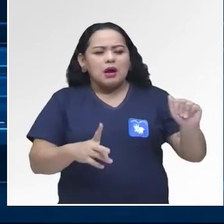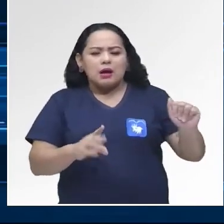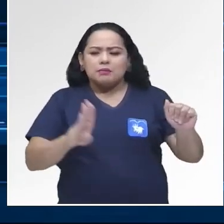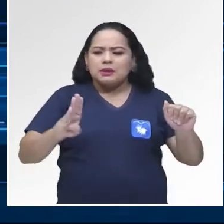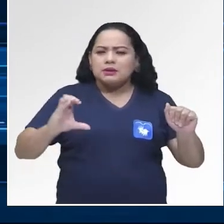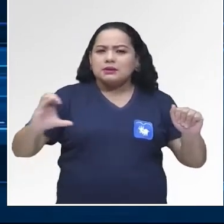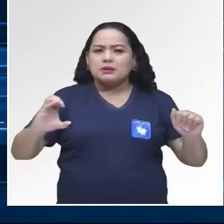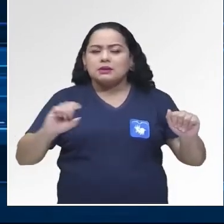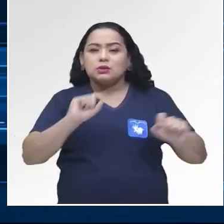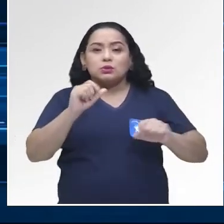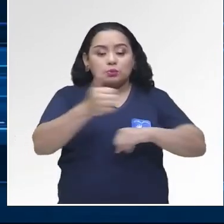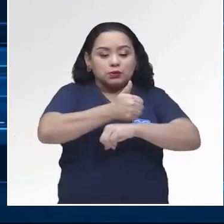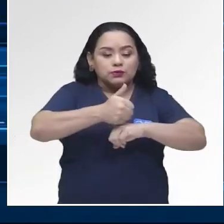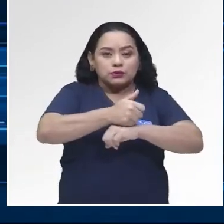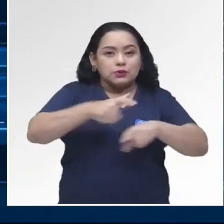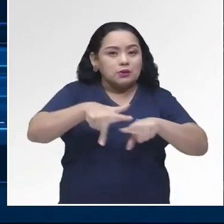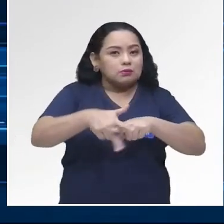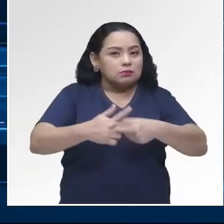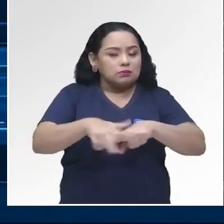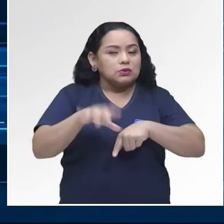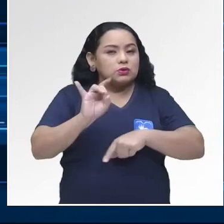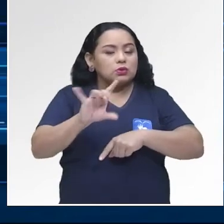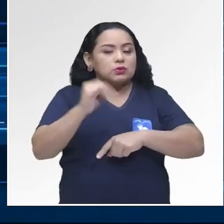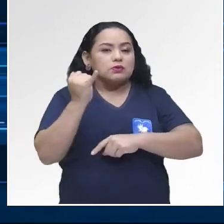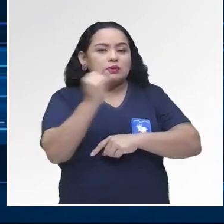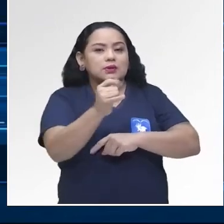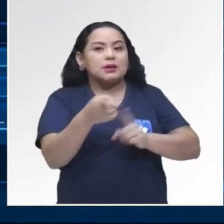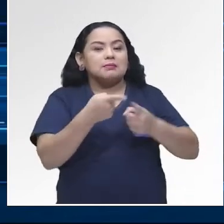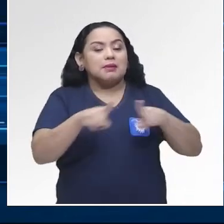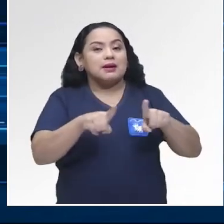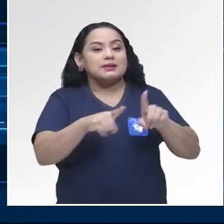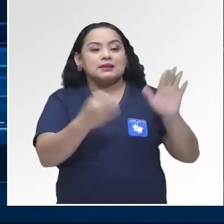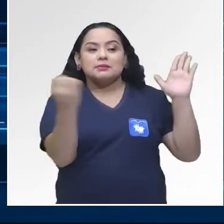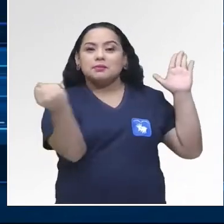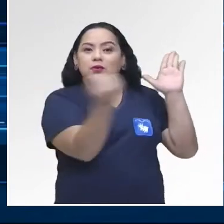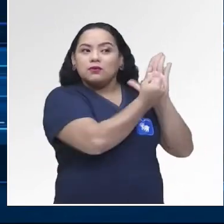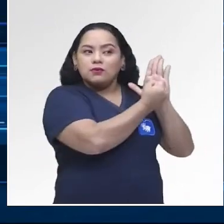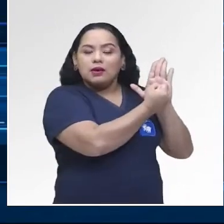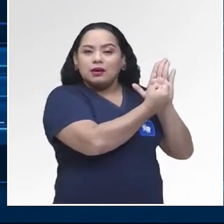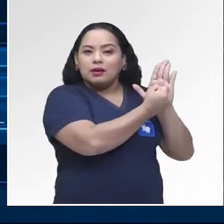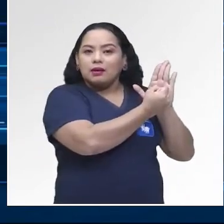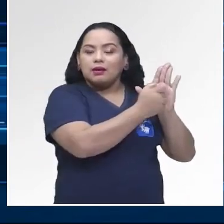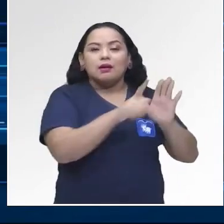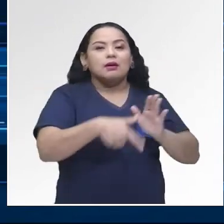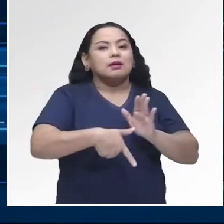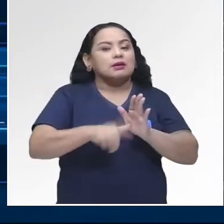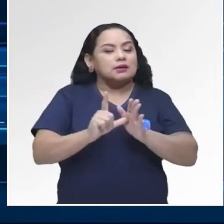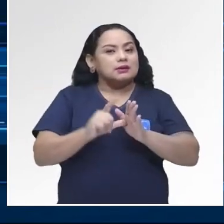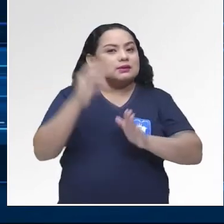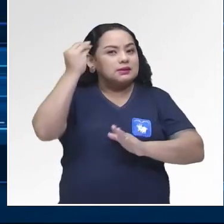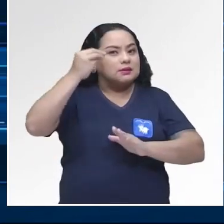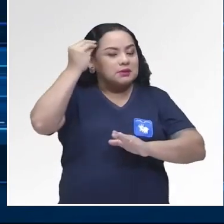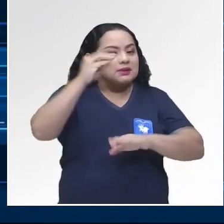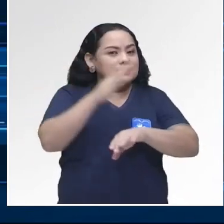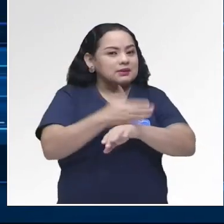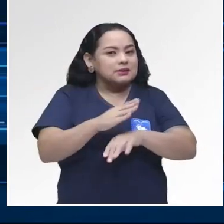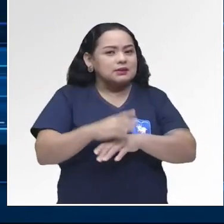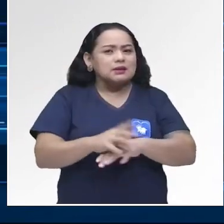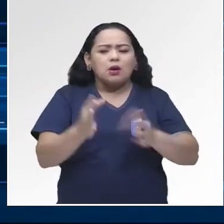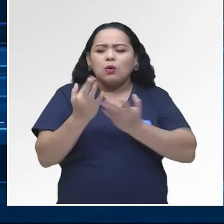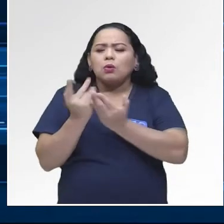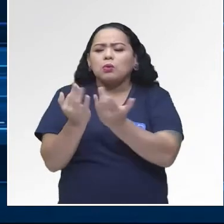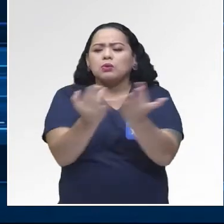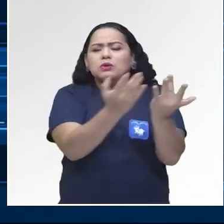O técnico. Né? Mas ele vai ter que provar, vai ter que testar. O senso comum vai dizer o quê? Não, foi só